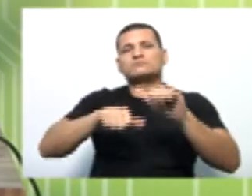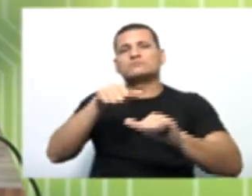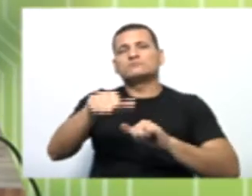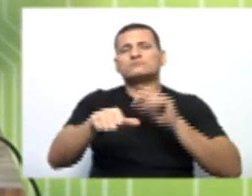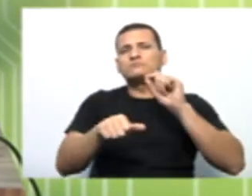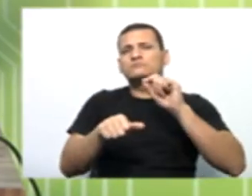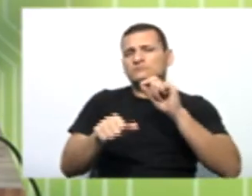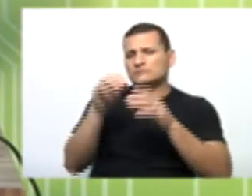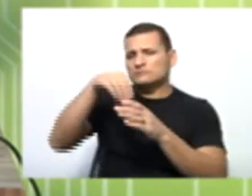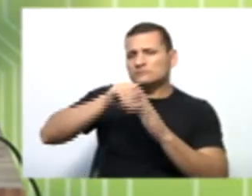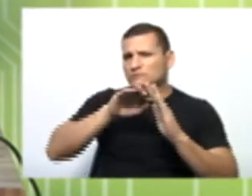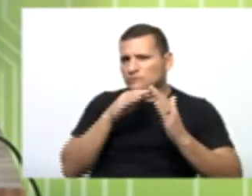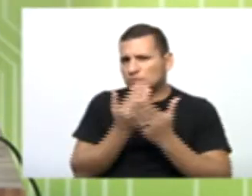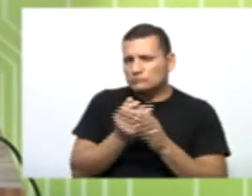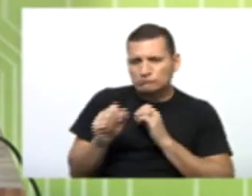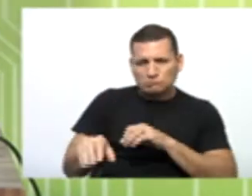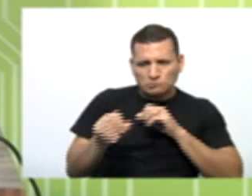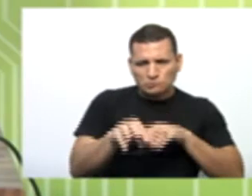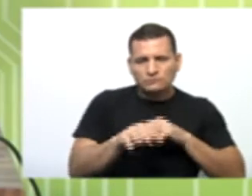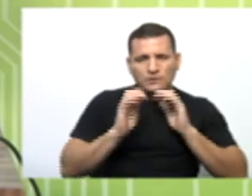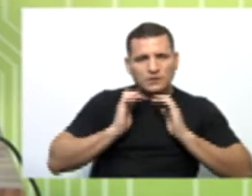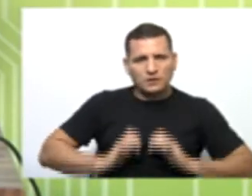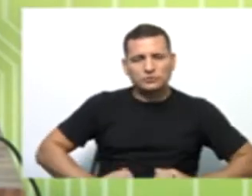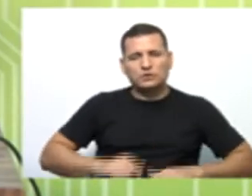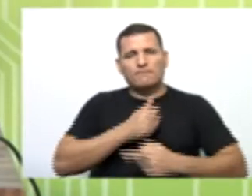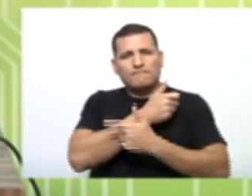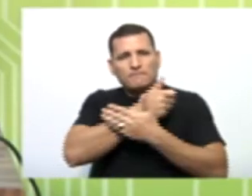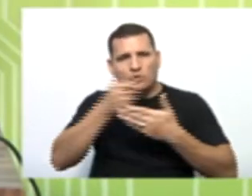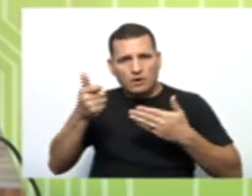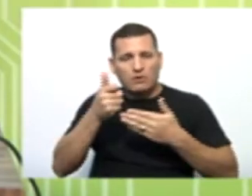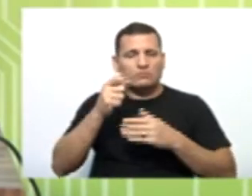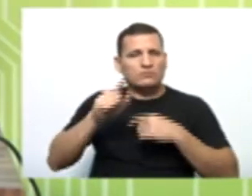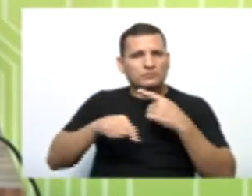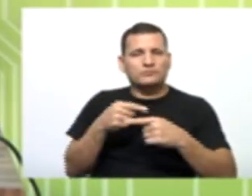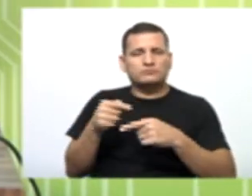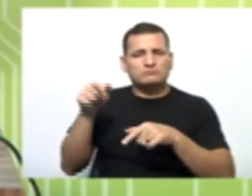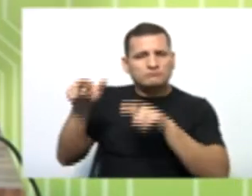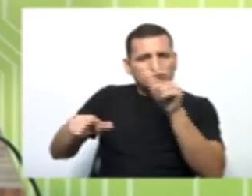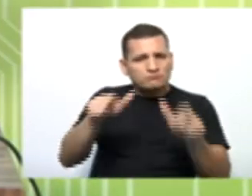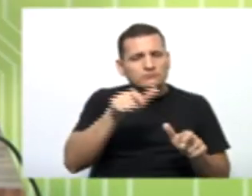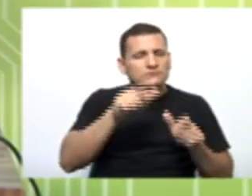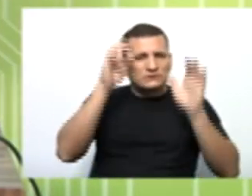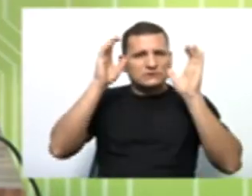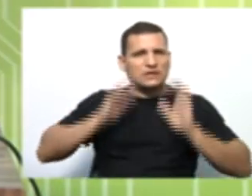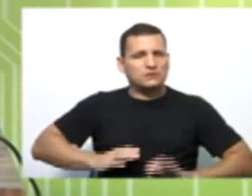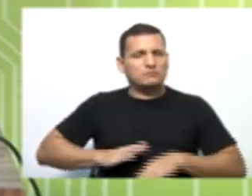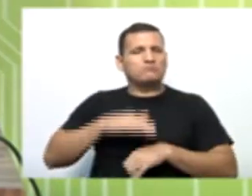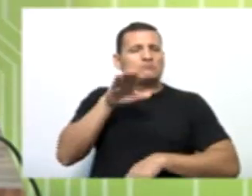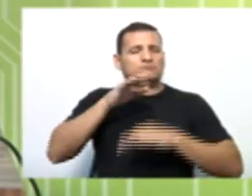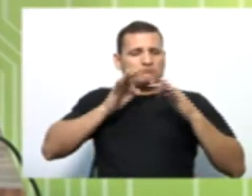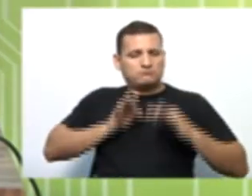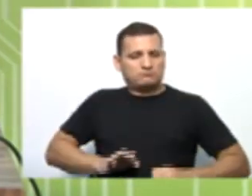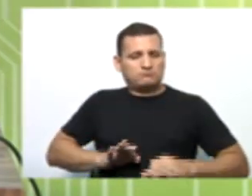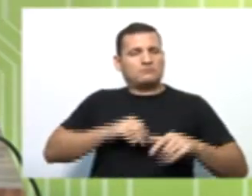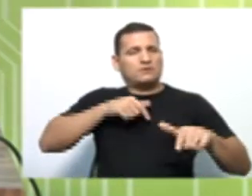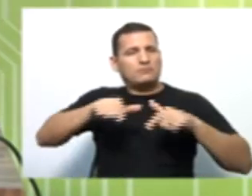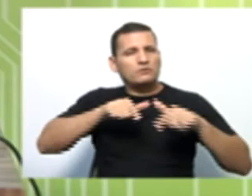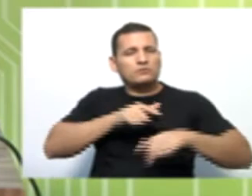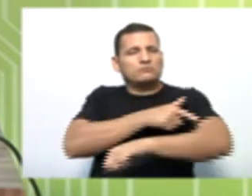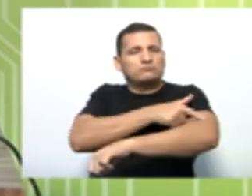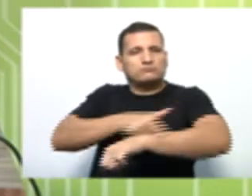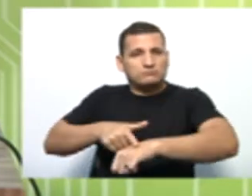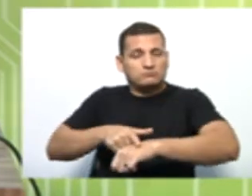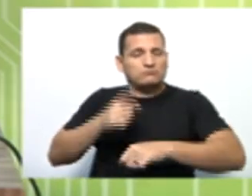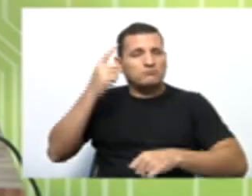trabalhar os princípios éticos e morais da sociedade finlandesa e construir cidadãos mais íntegros, honestos, trabalhadores e